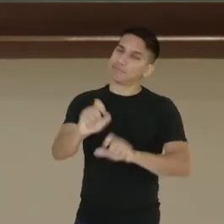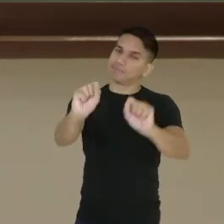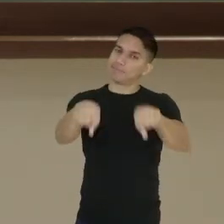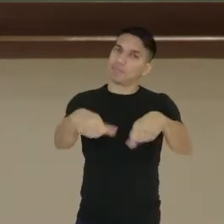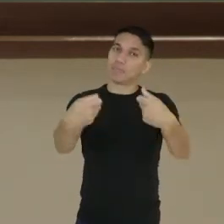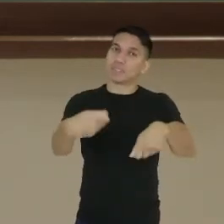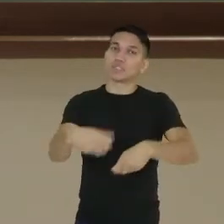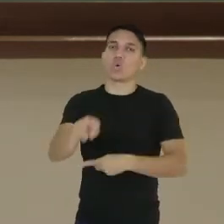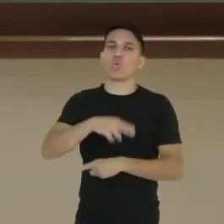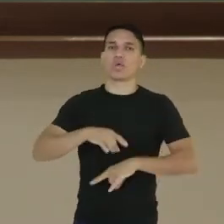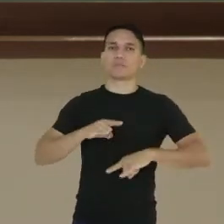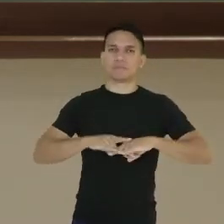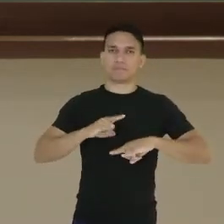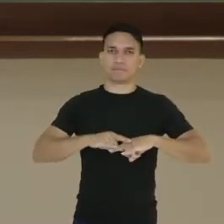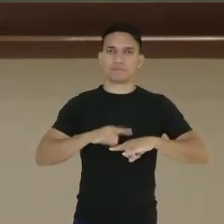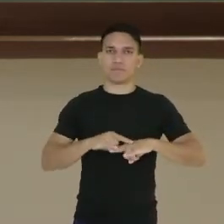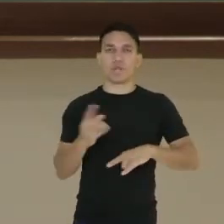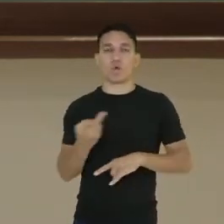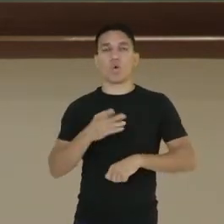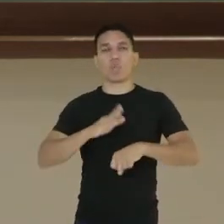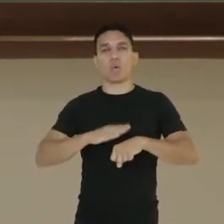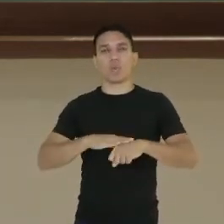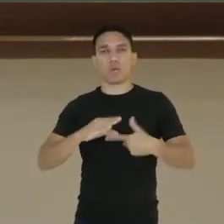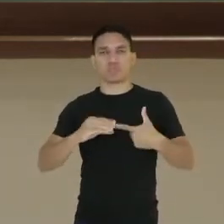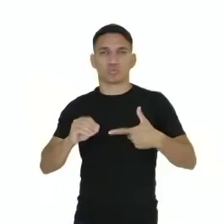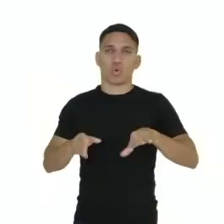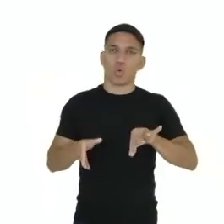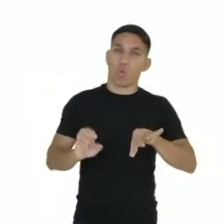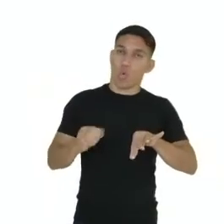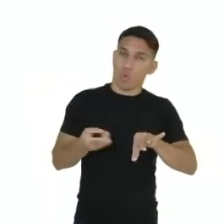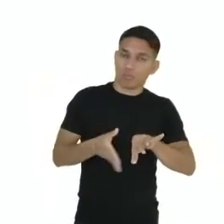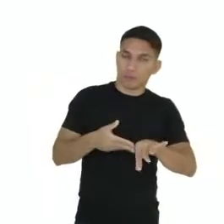usar o preservativo na relação sexual oral também.